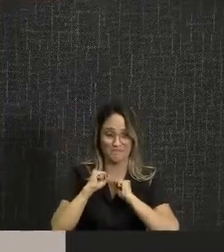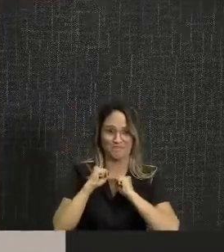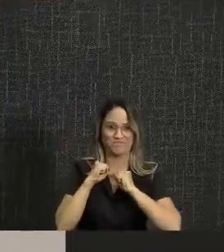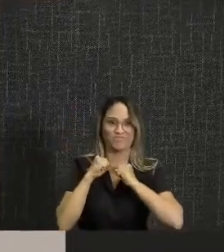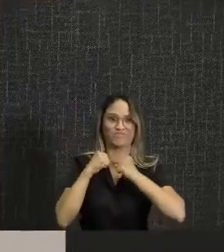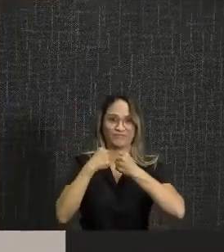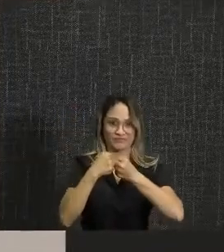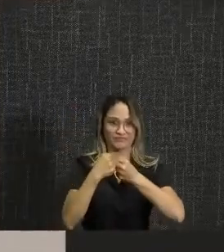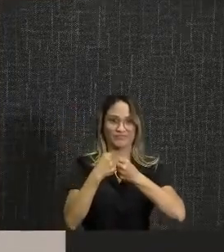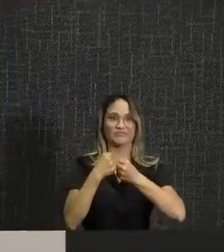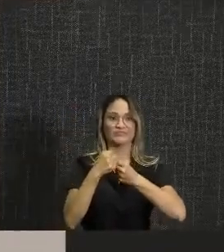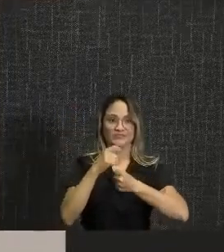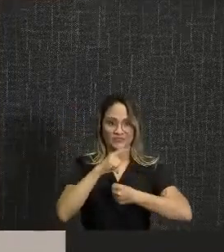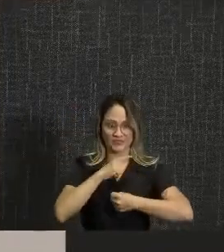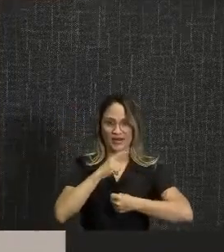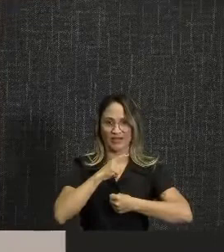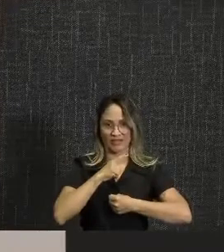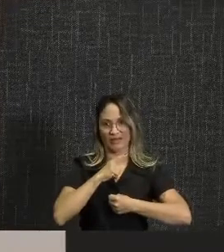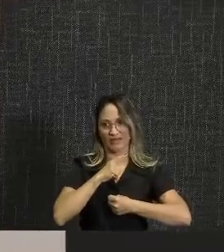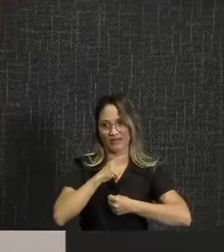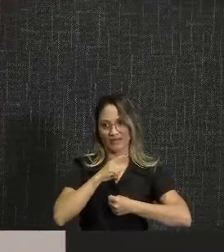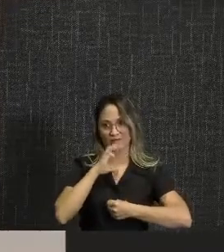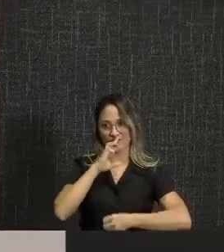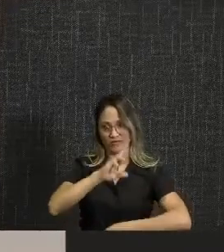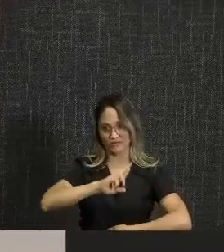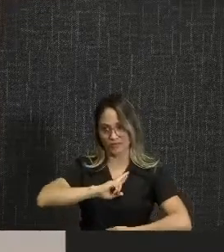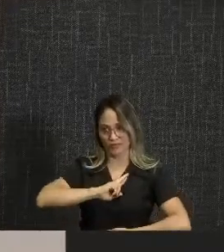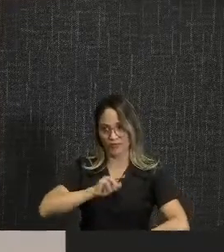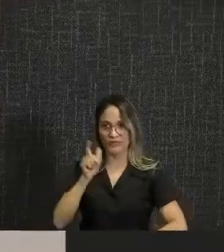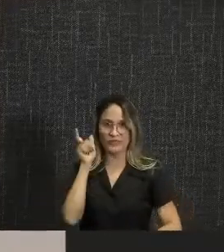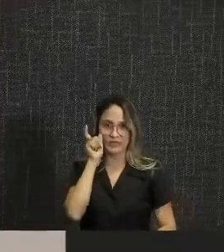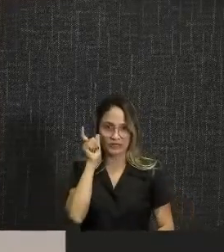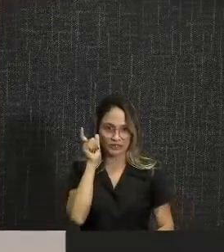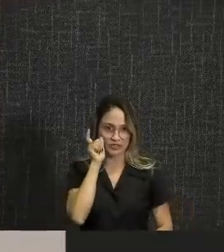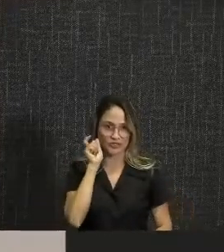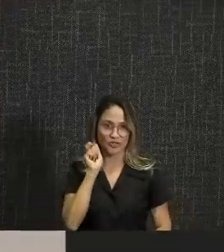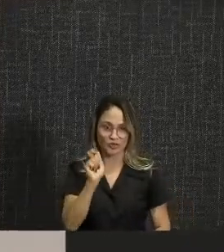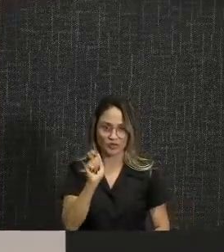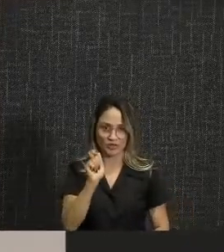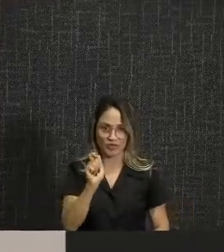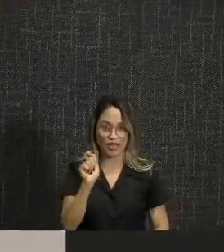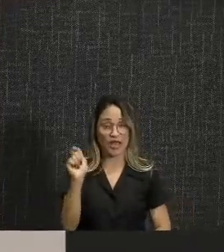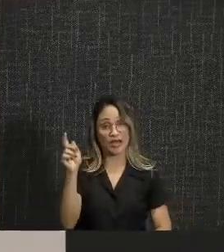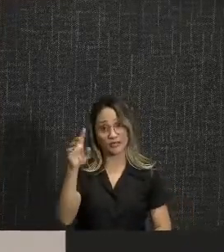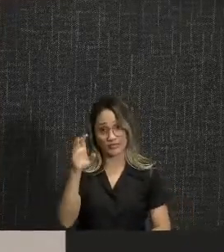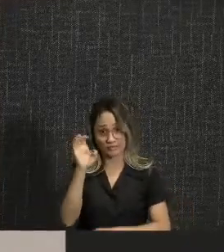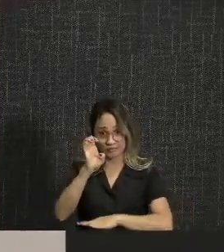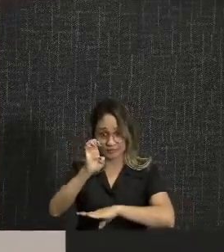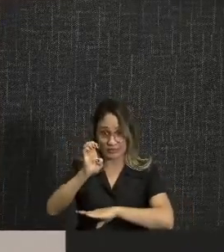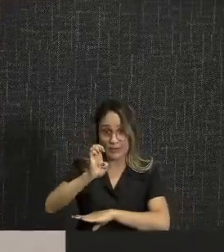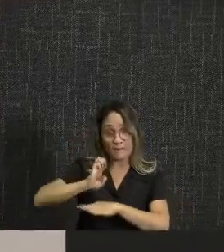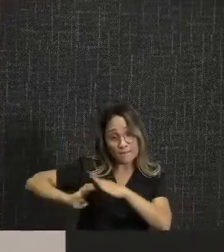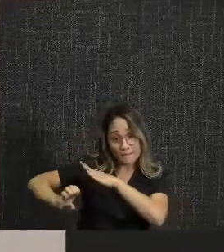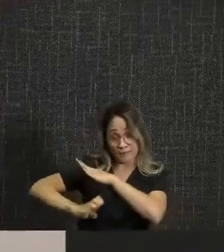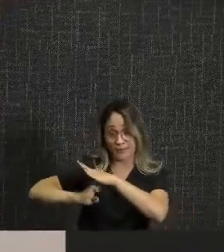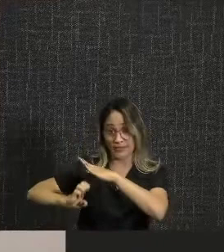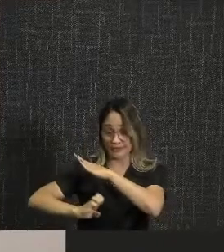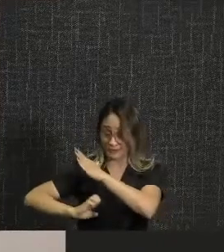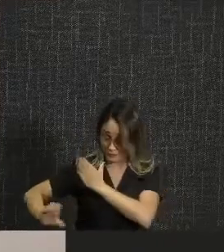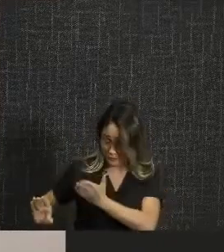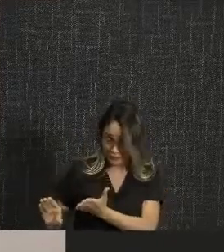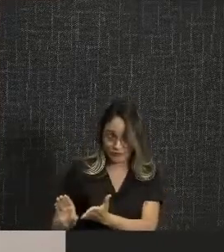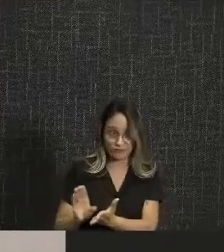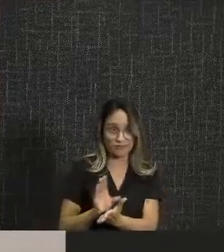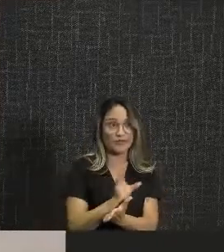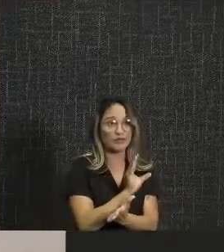Então, o que é interessante é isso mesmo. É as empresas, elas fazerem um investimento muito